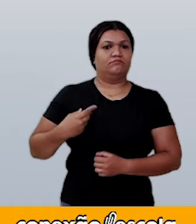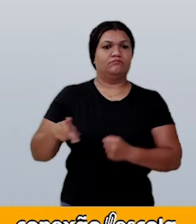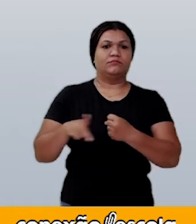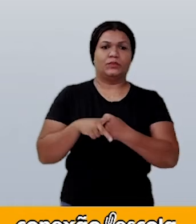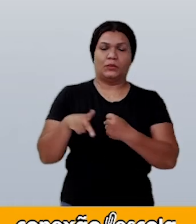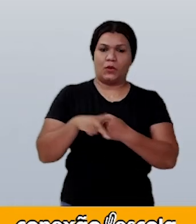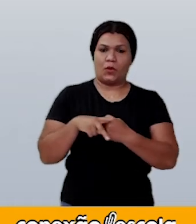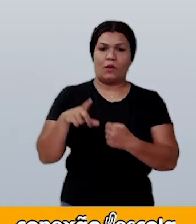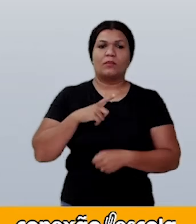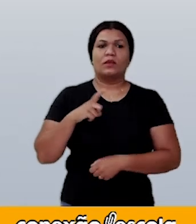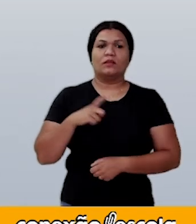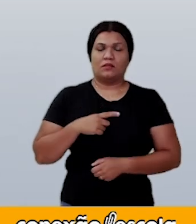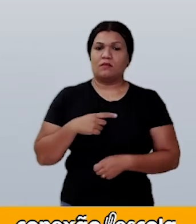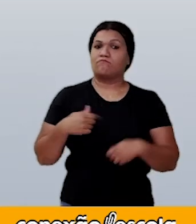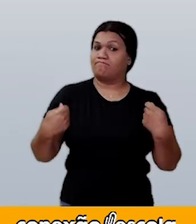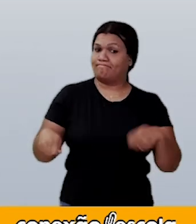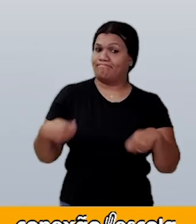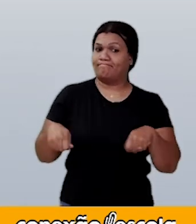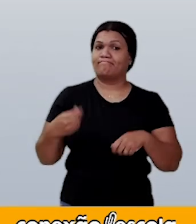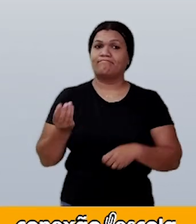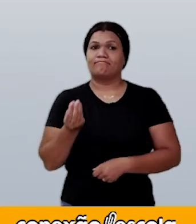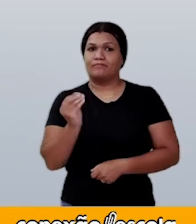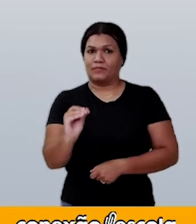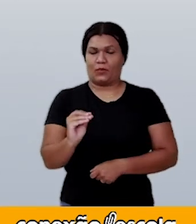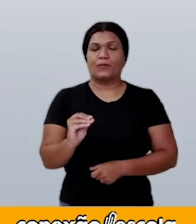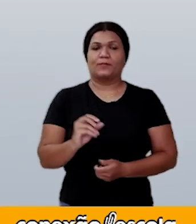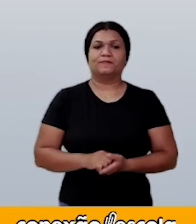pronomes, ou melhor dizendo, a necessidade do